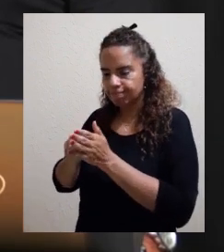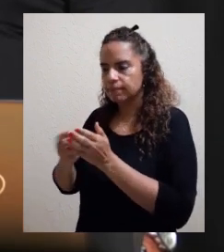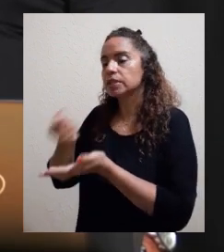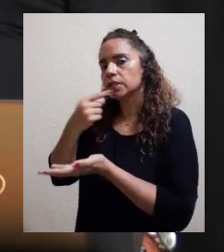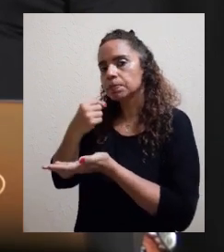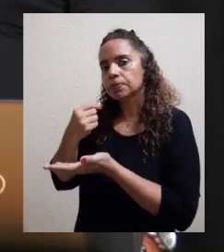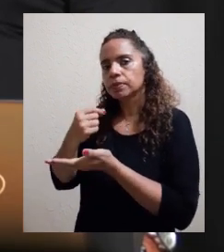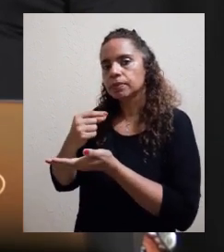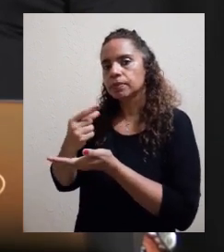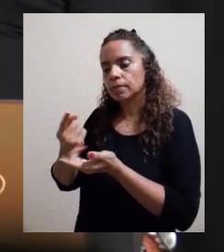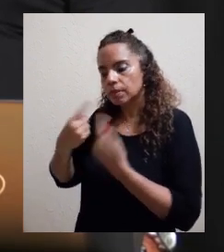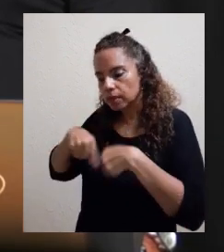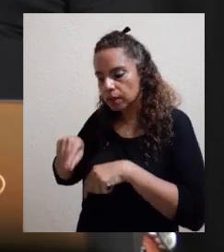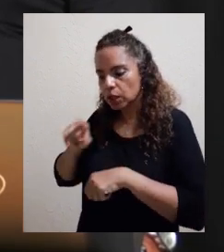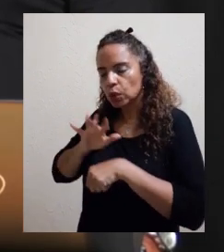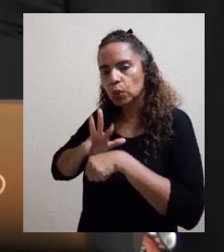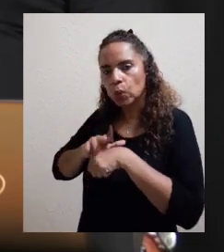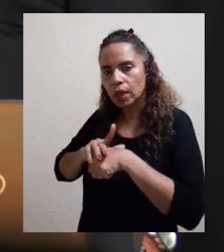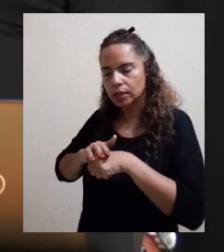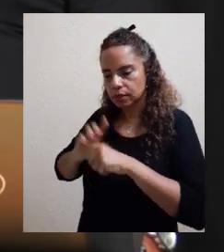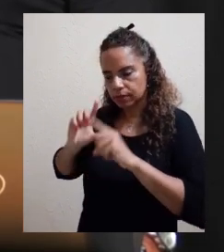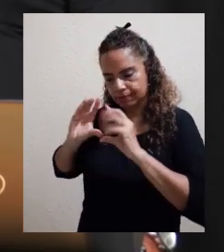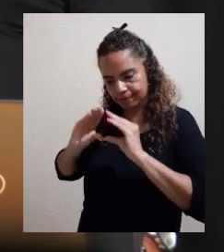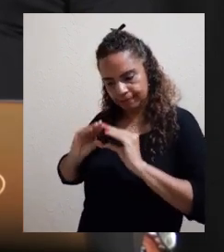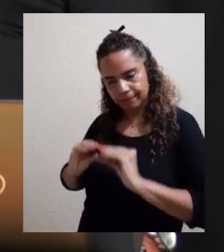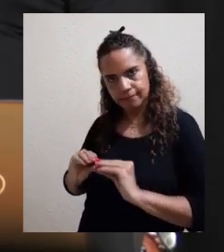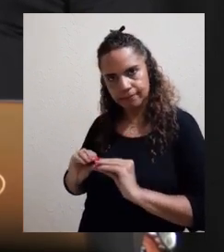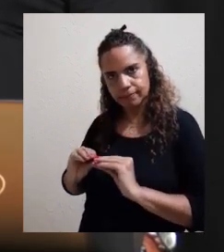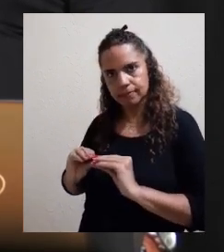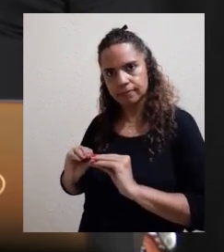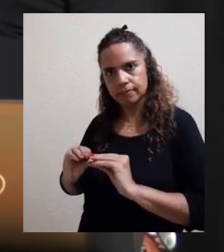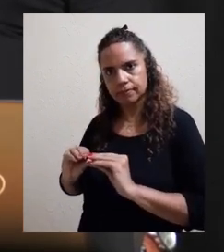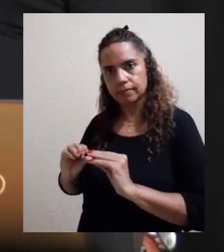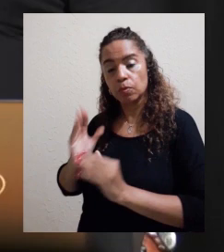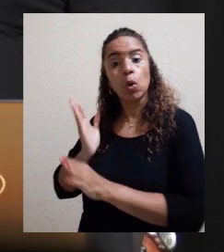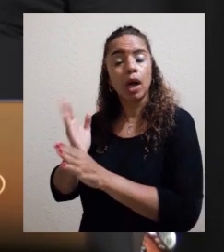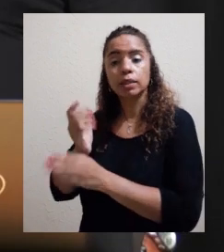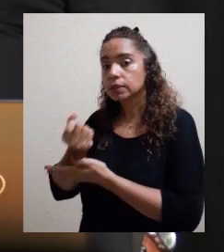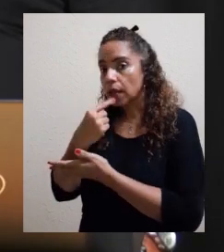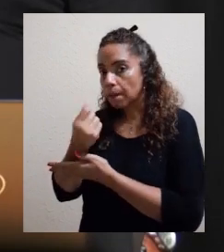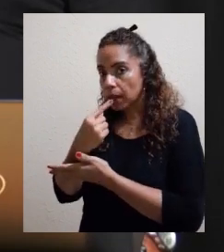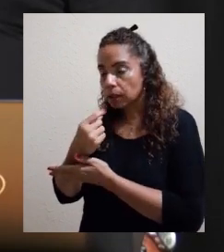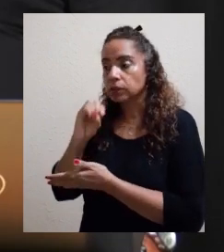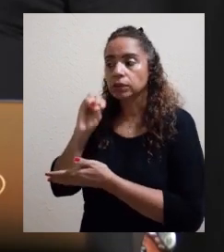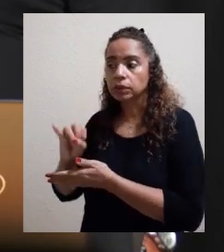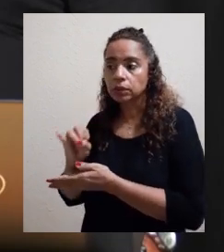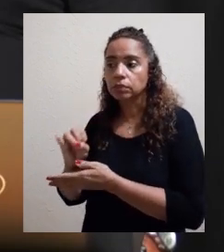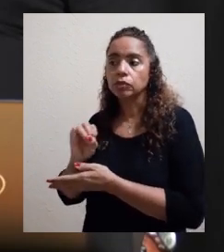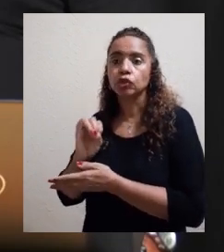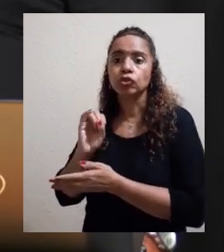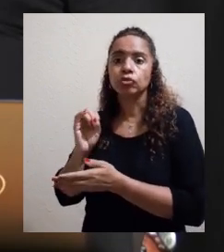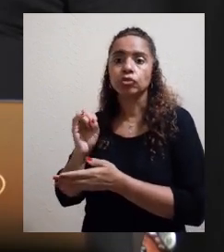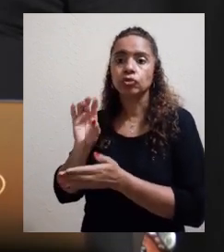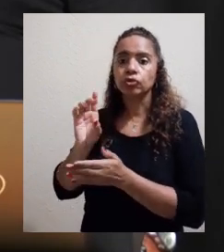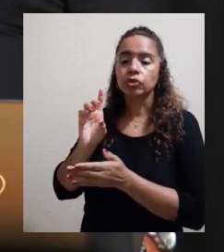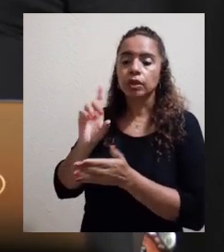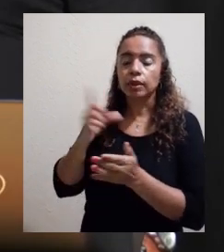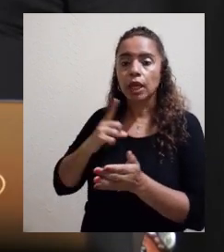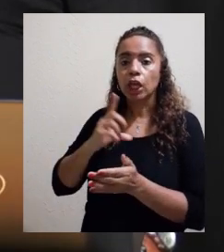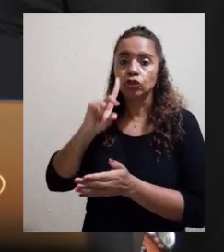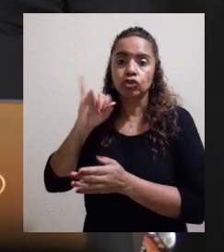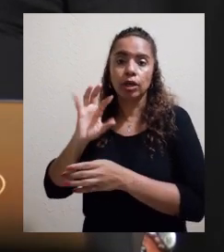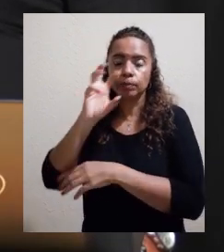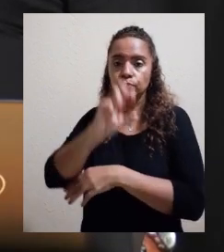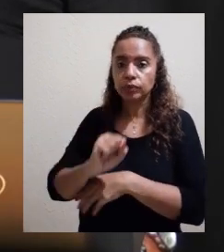severa. Se a doença autoimune do paciente estiver estável, de forma que o medicamento